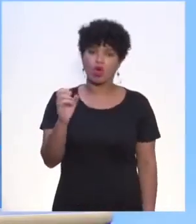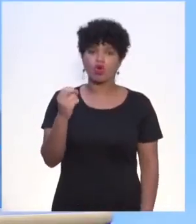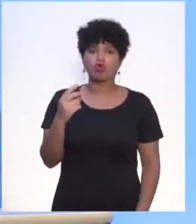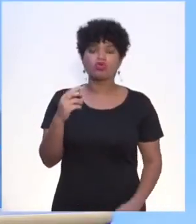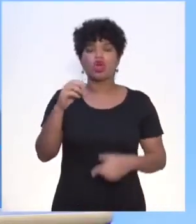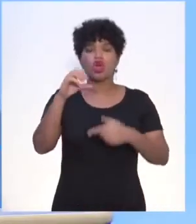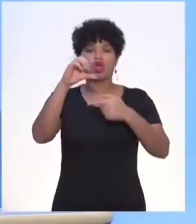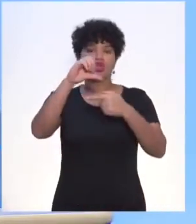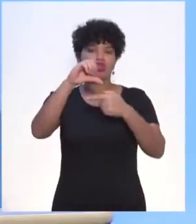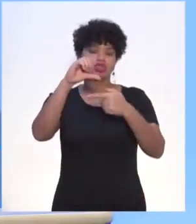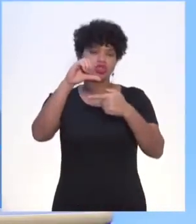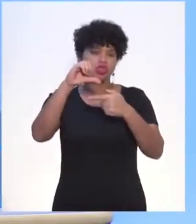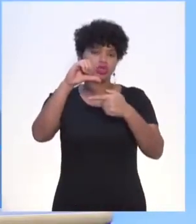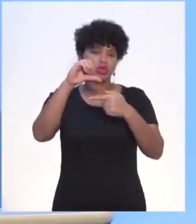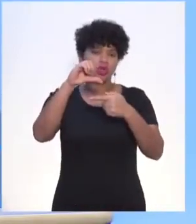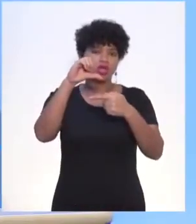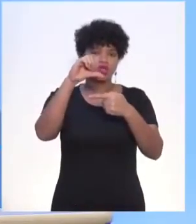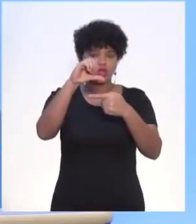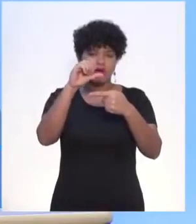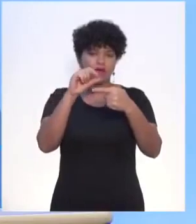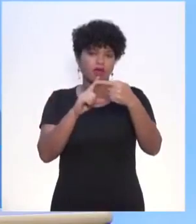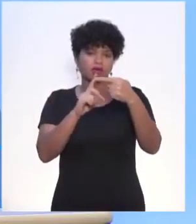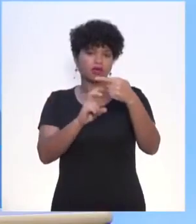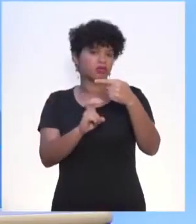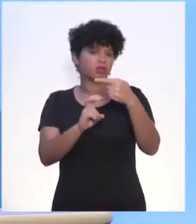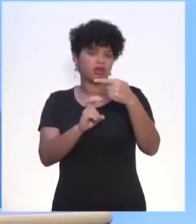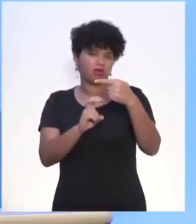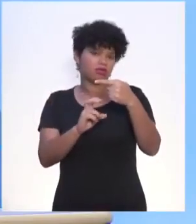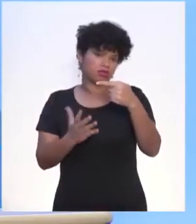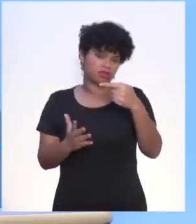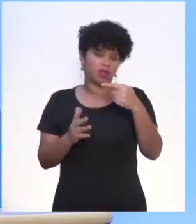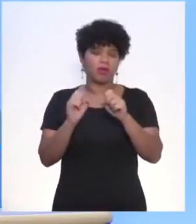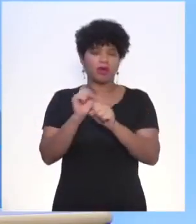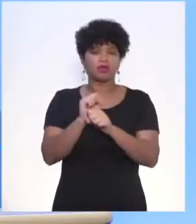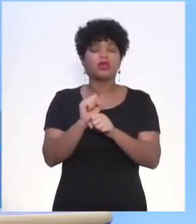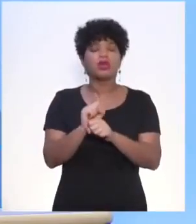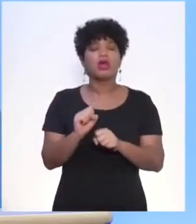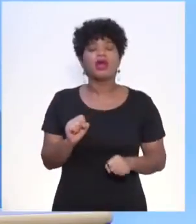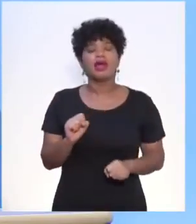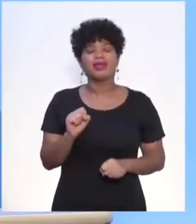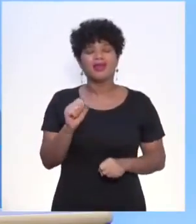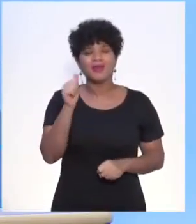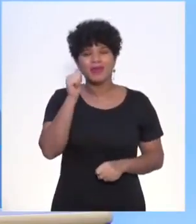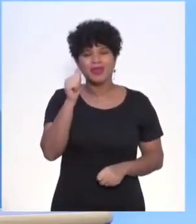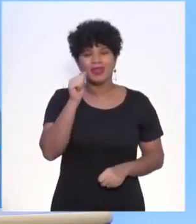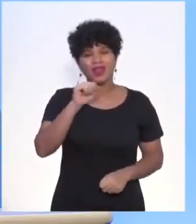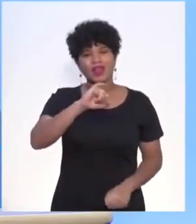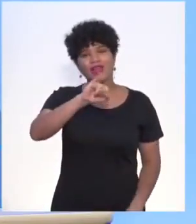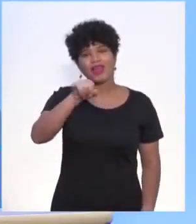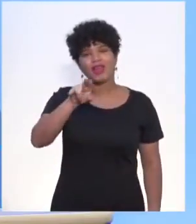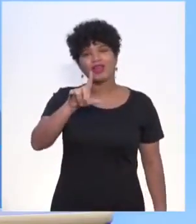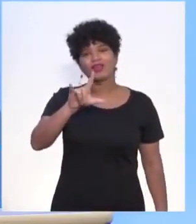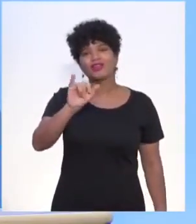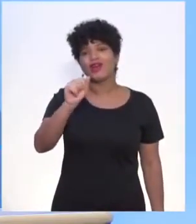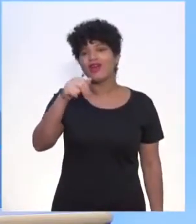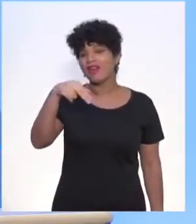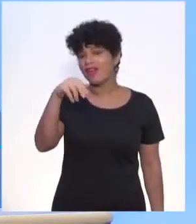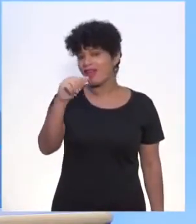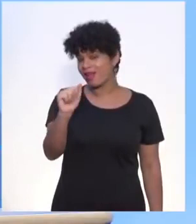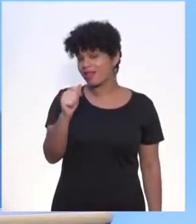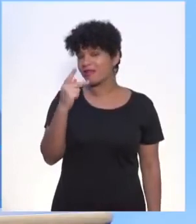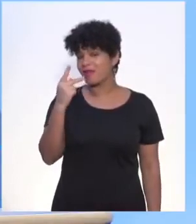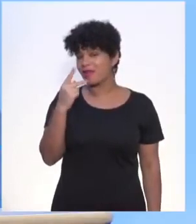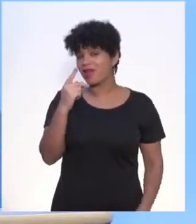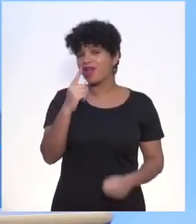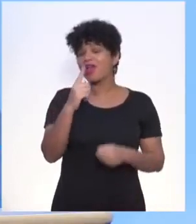né? Sim. Escrito em fração seria 9 quinzeavos. A professora Juliana escreveu 18 trintaavos. Interessante